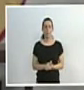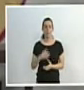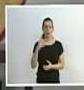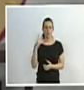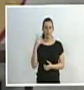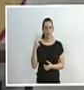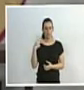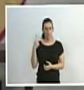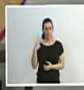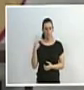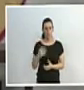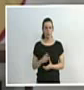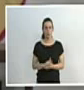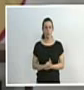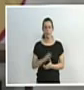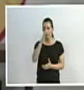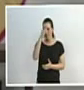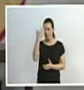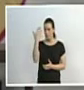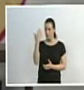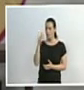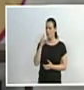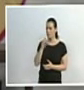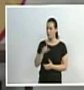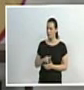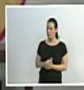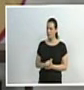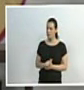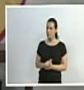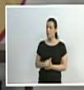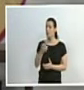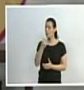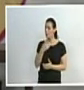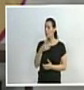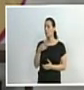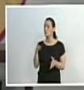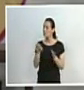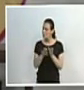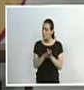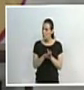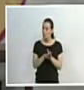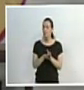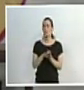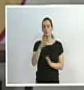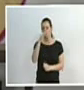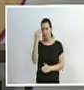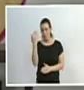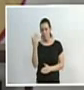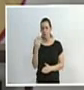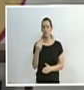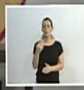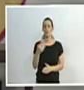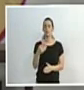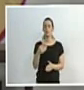Vereador Mário Delbrando, foi bom Vossa Excelência ter chegado. Vossa Excelência, que na última sessão